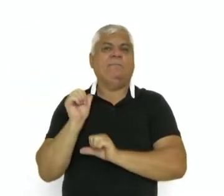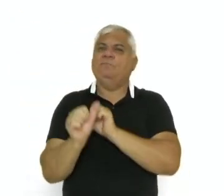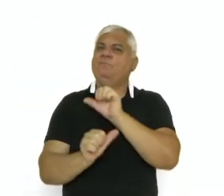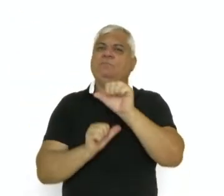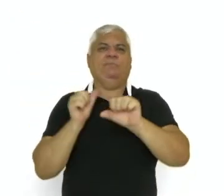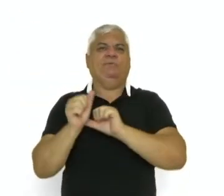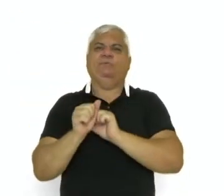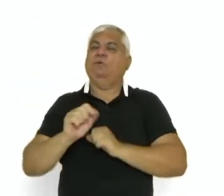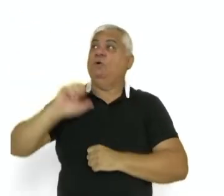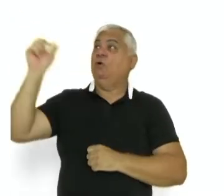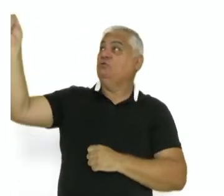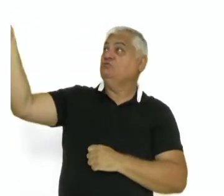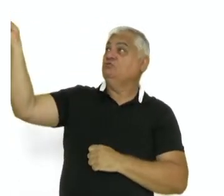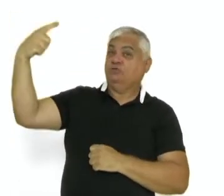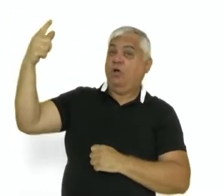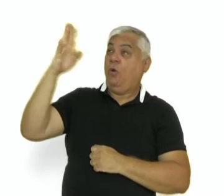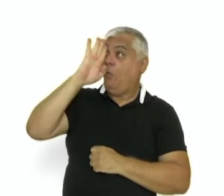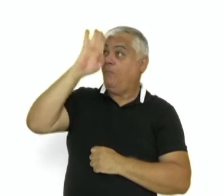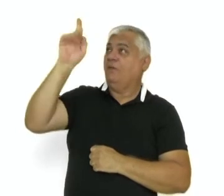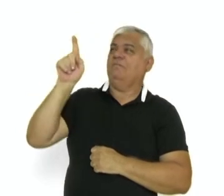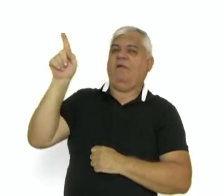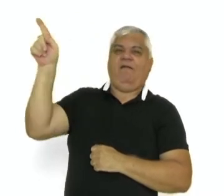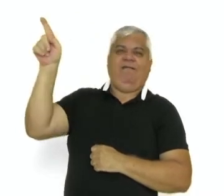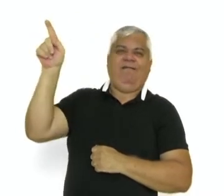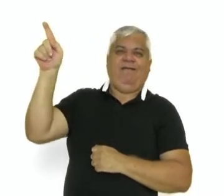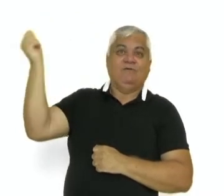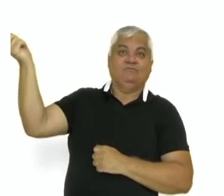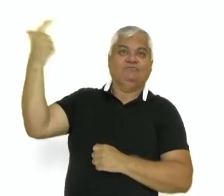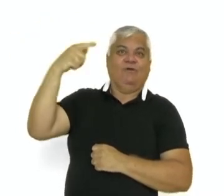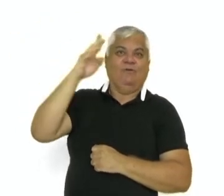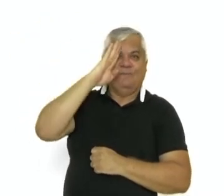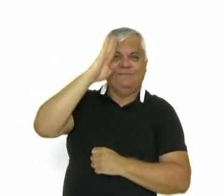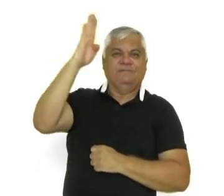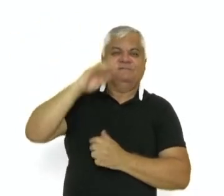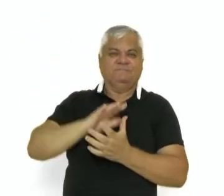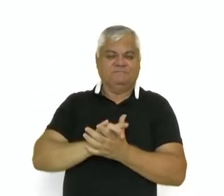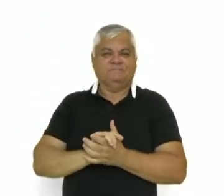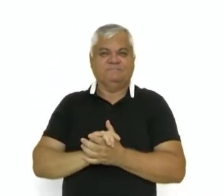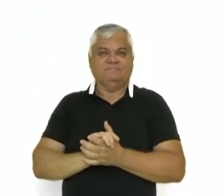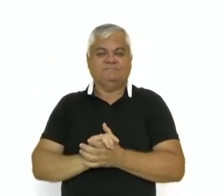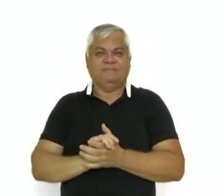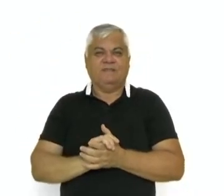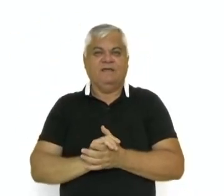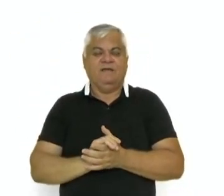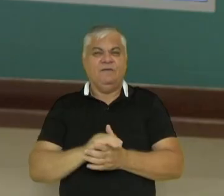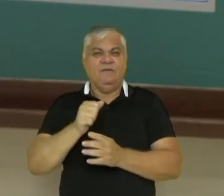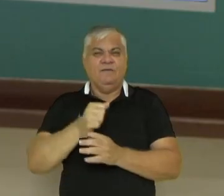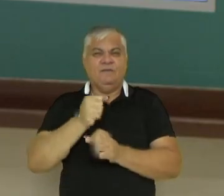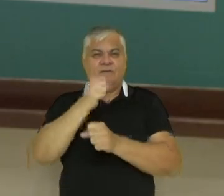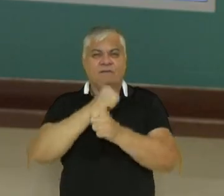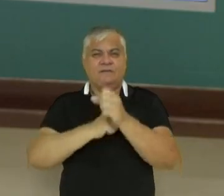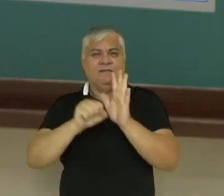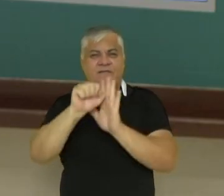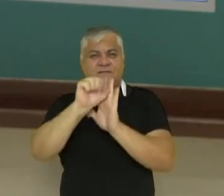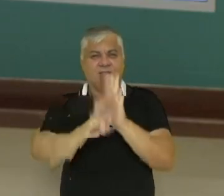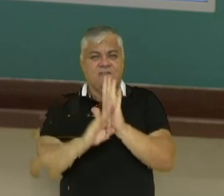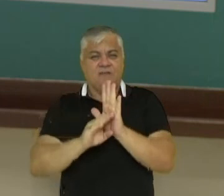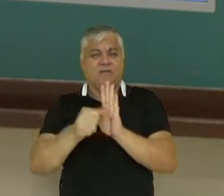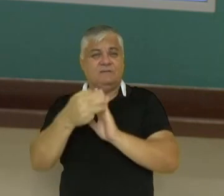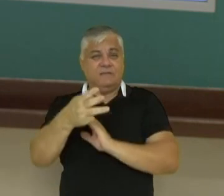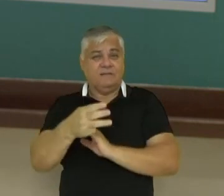modelo heliocêntrico. E desde o século III a.C. era consenso o formato da Terra é